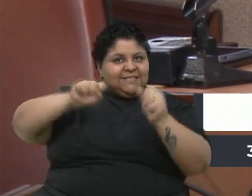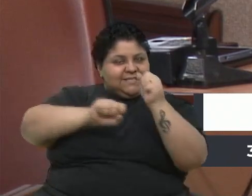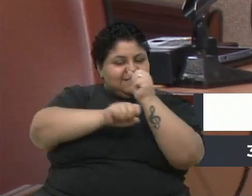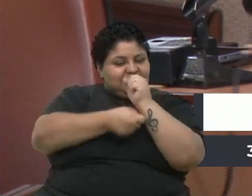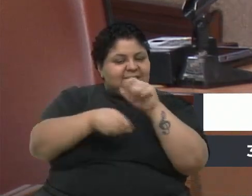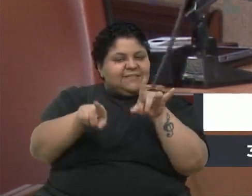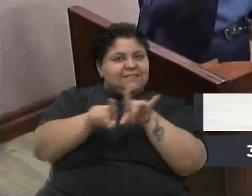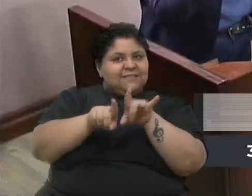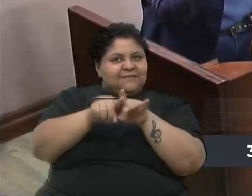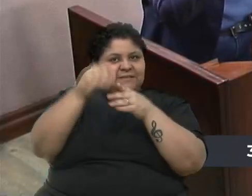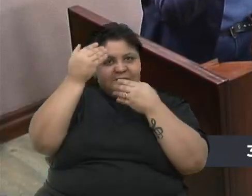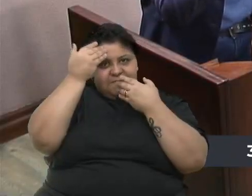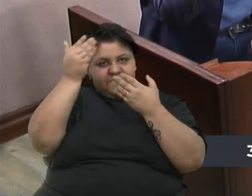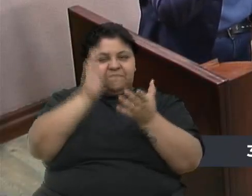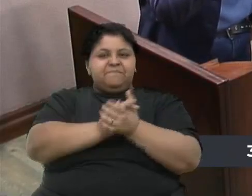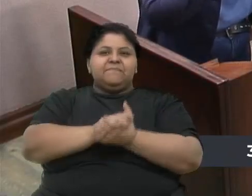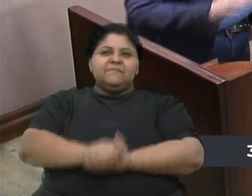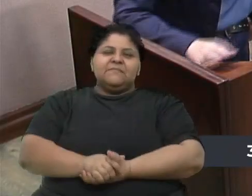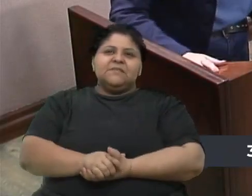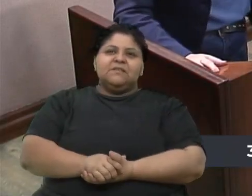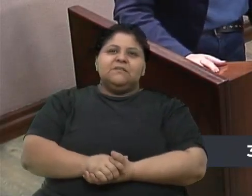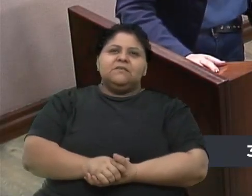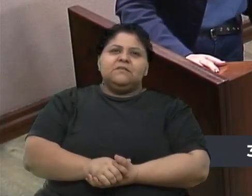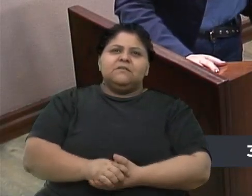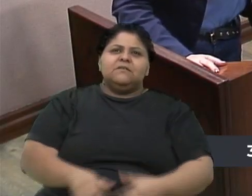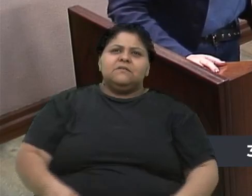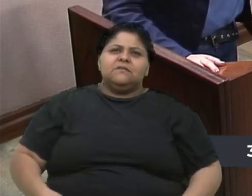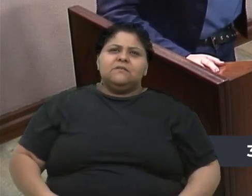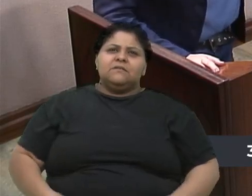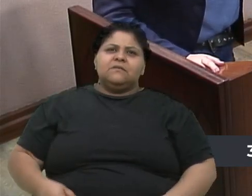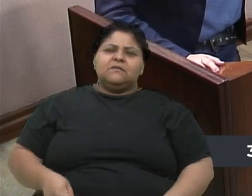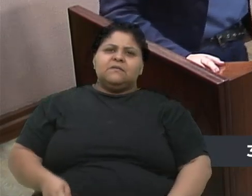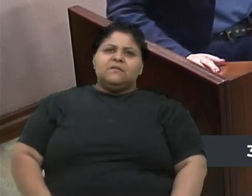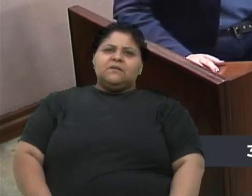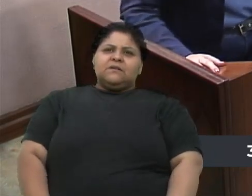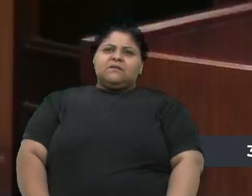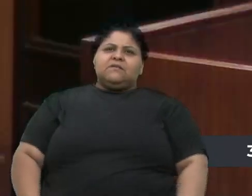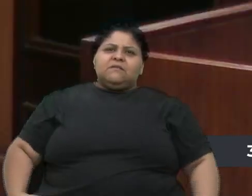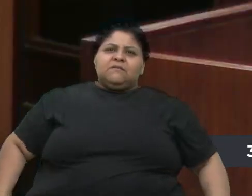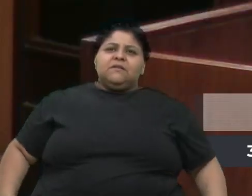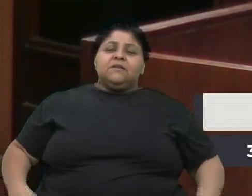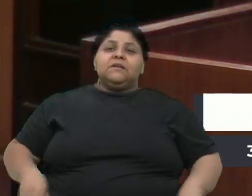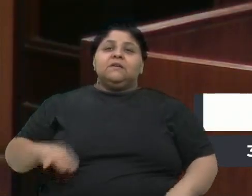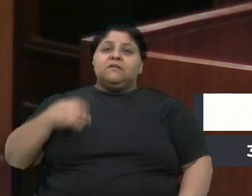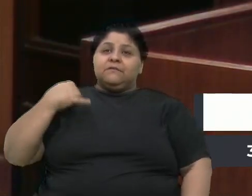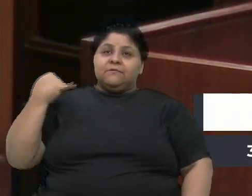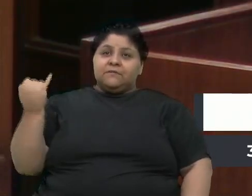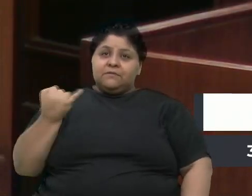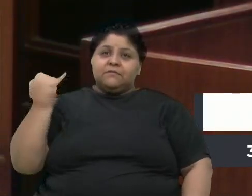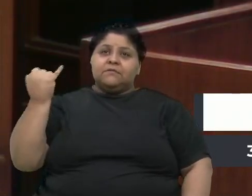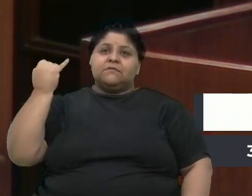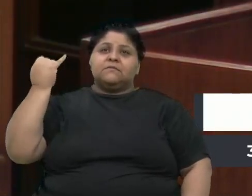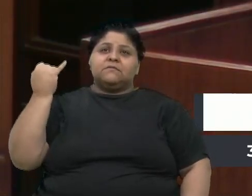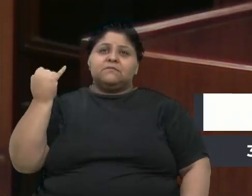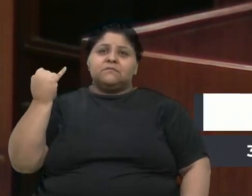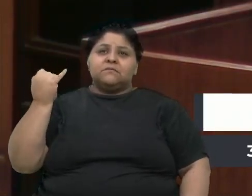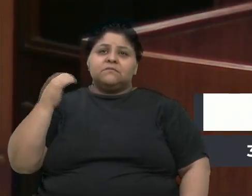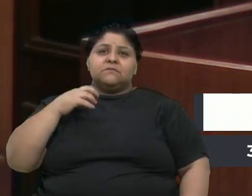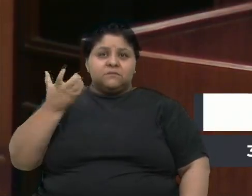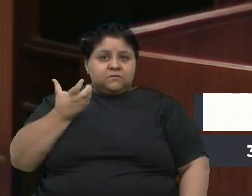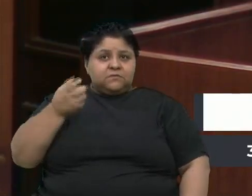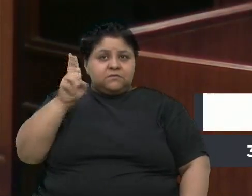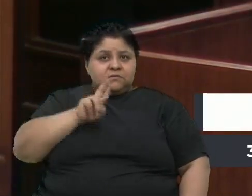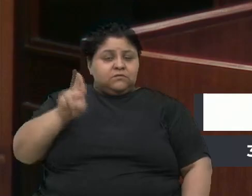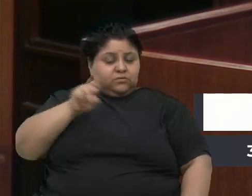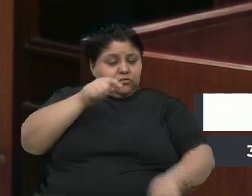Obrigado. Obrigada, vereador. De livre ao PSB. Sem dúvida, importantíssimo. E eu quero usar aqui o meu